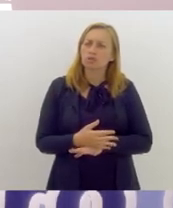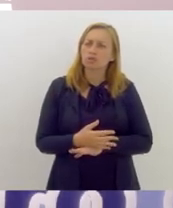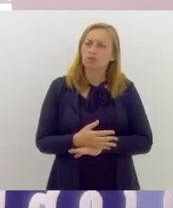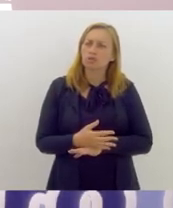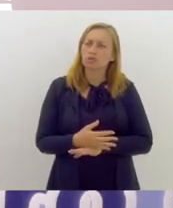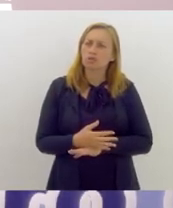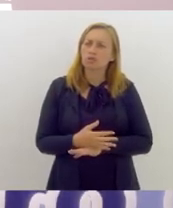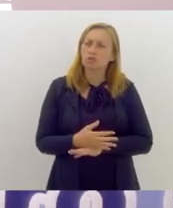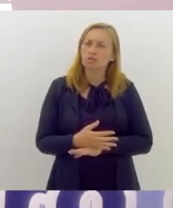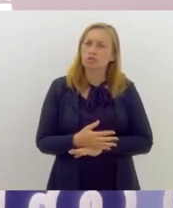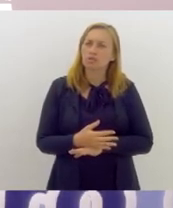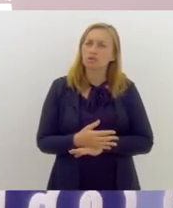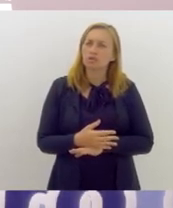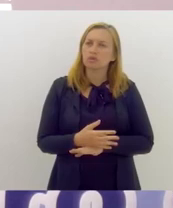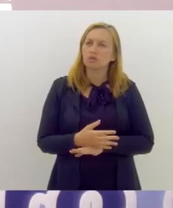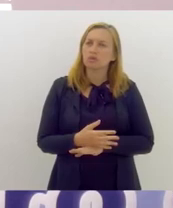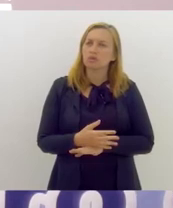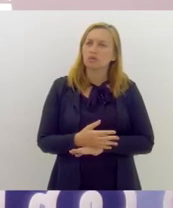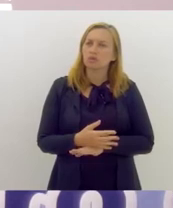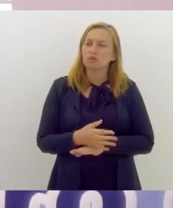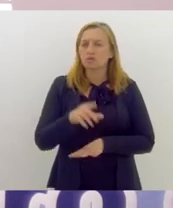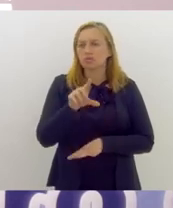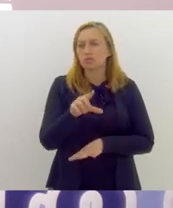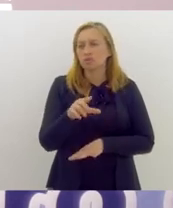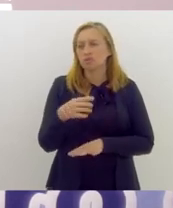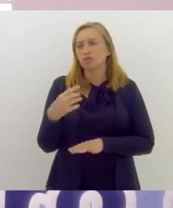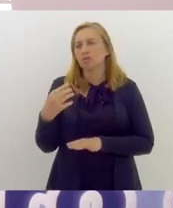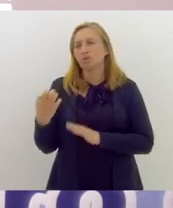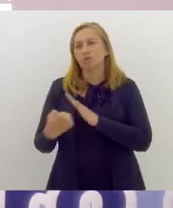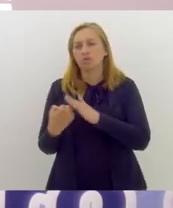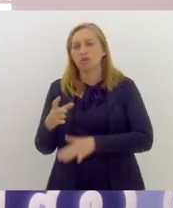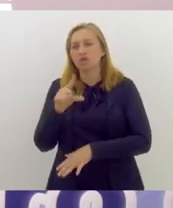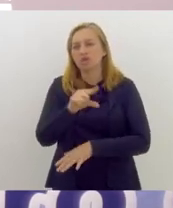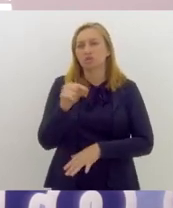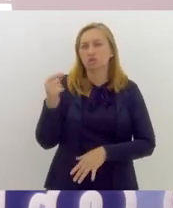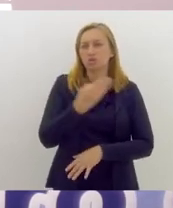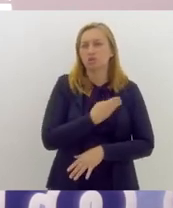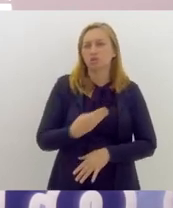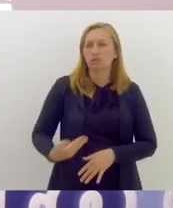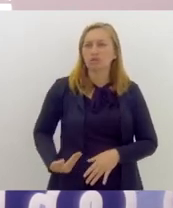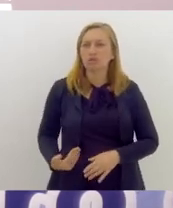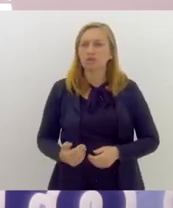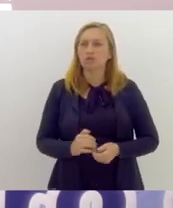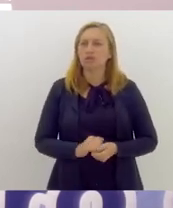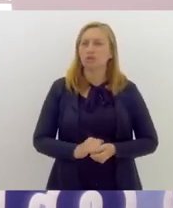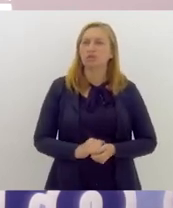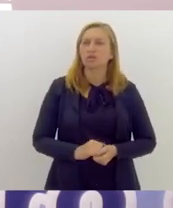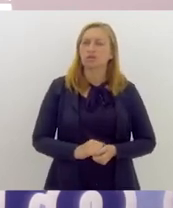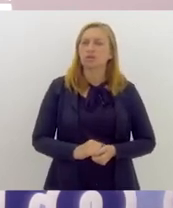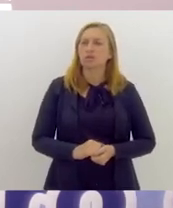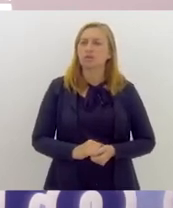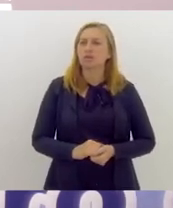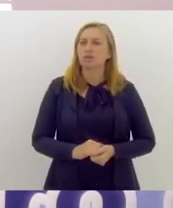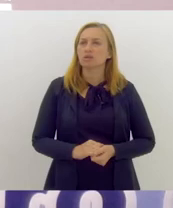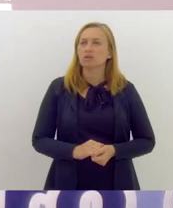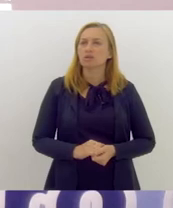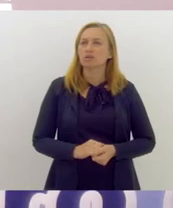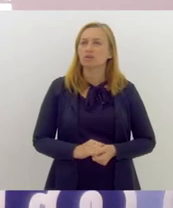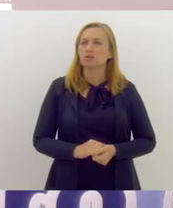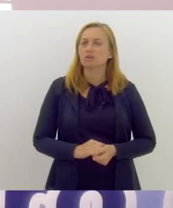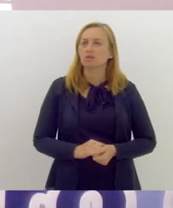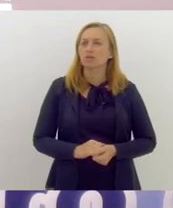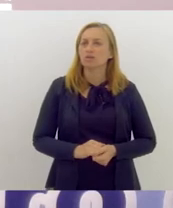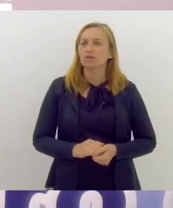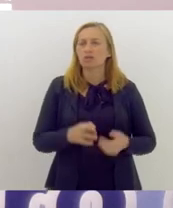decisão do governador que tem até a repercussão nacional é um ato que ele pode dar enquanto o governador